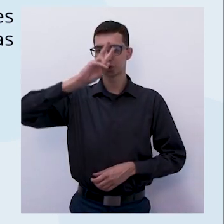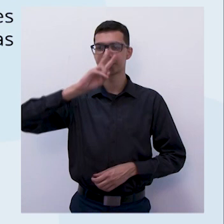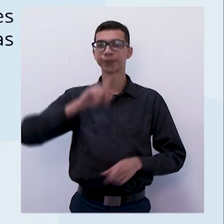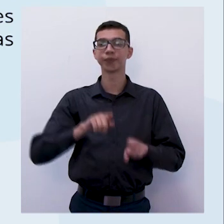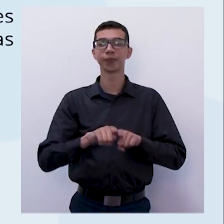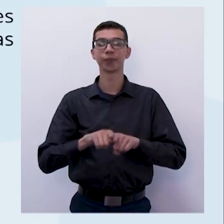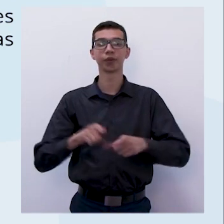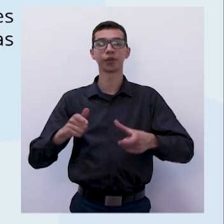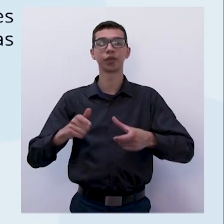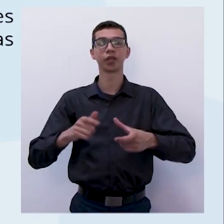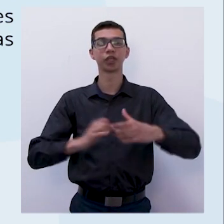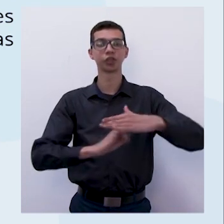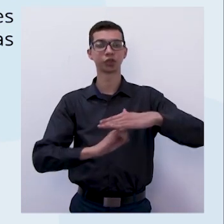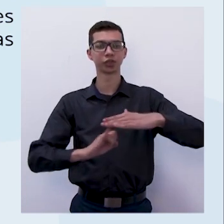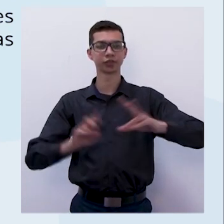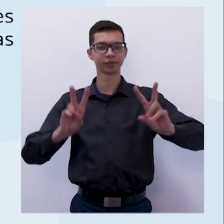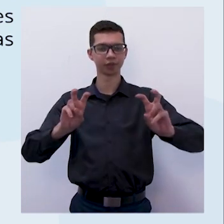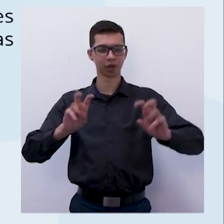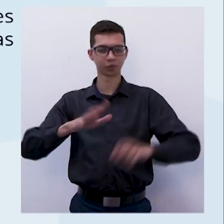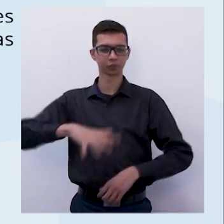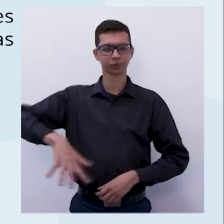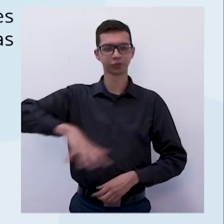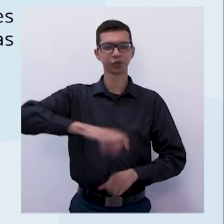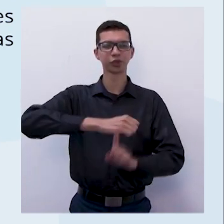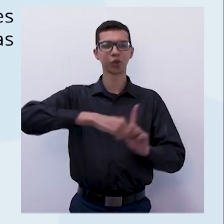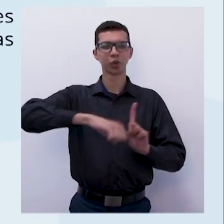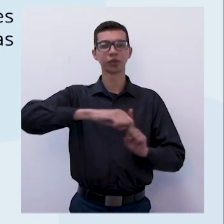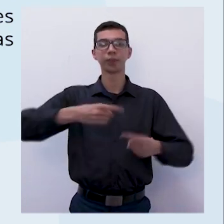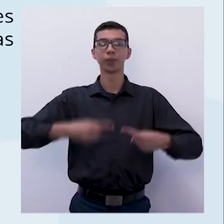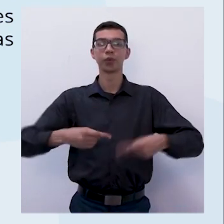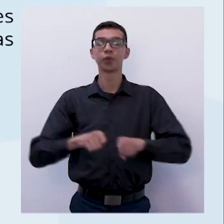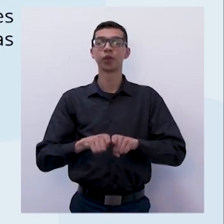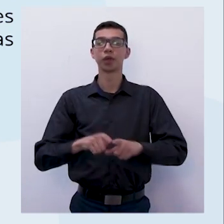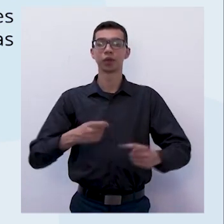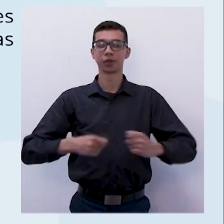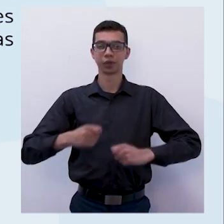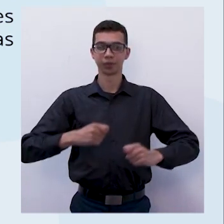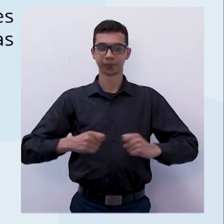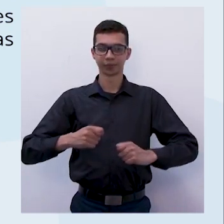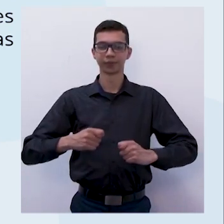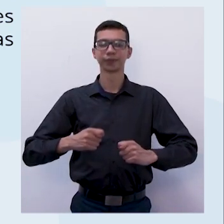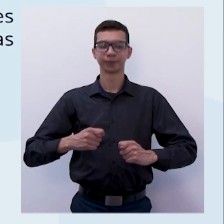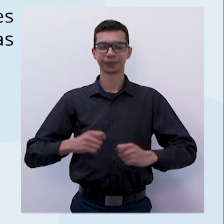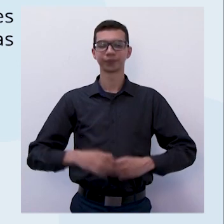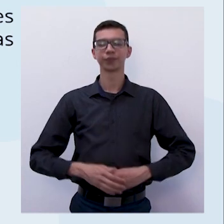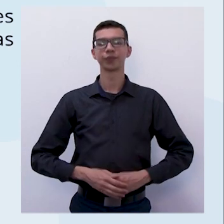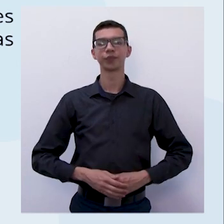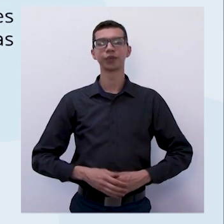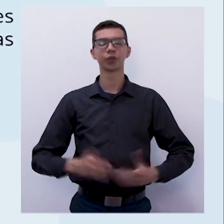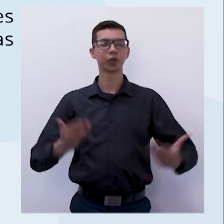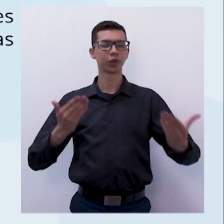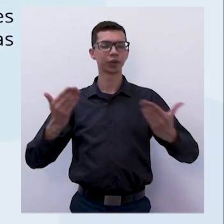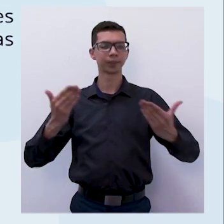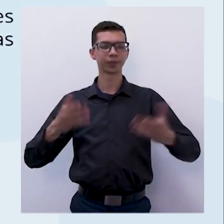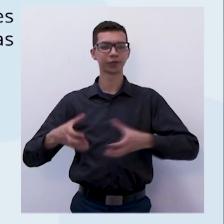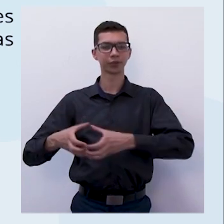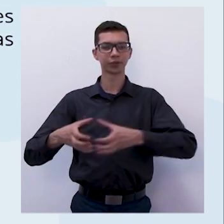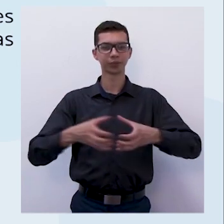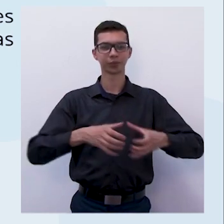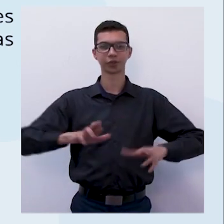sociais, políticas e econômicas, relacionando-as com as práticas dos diferentes grupos e